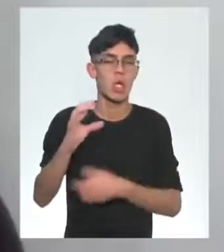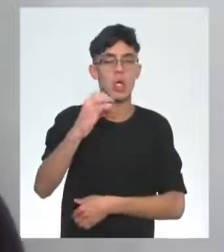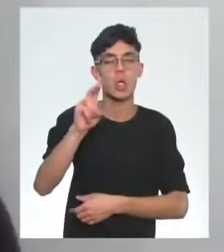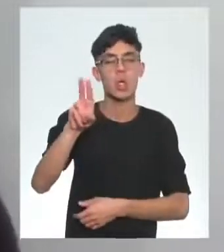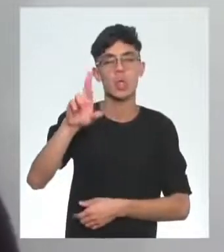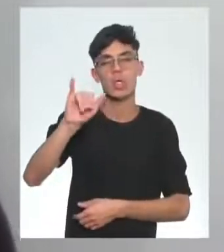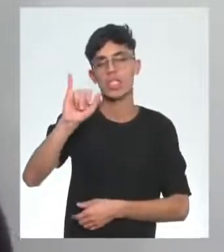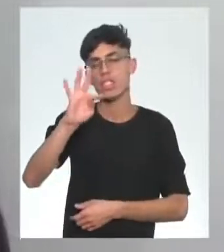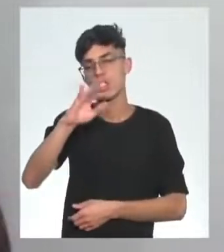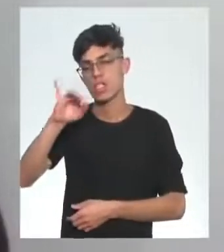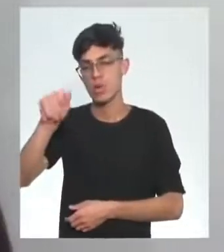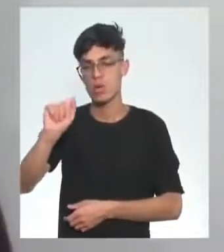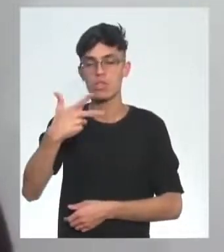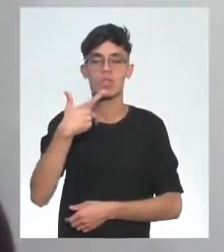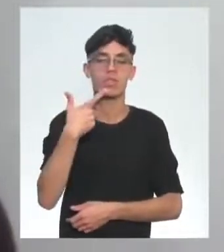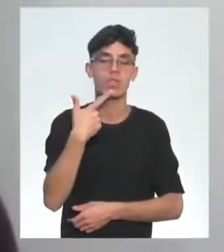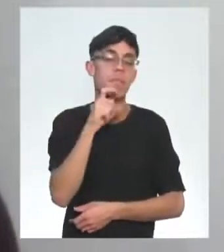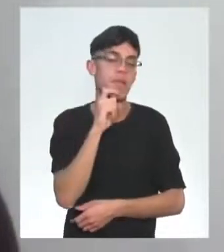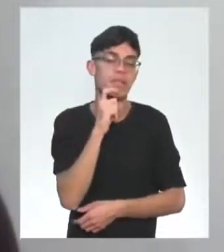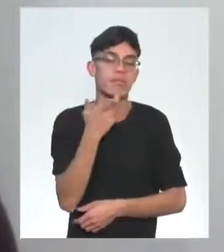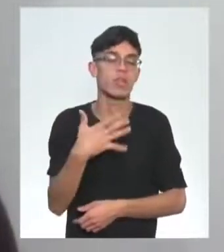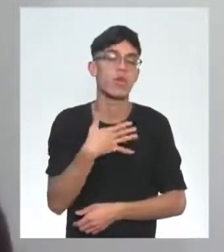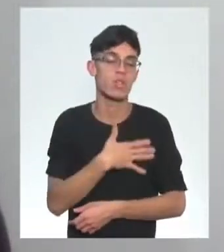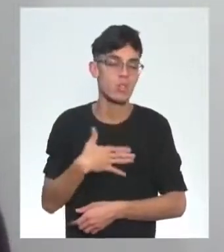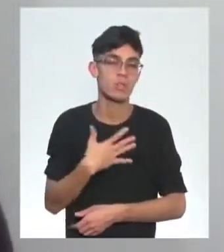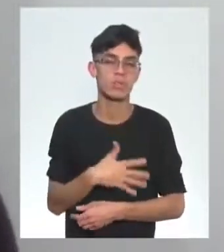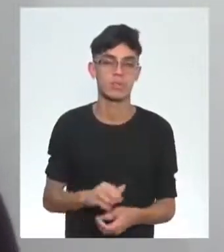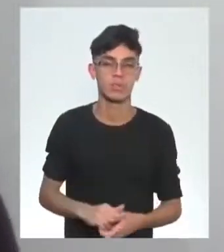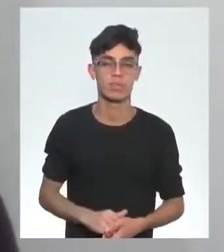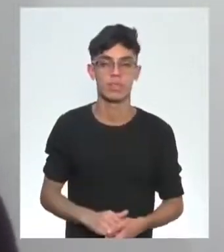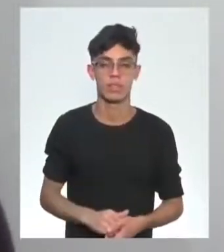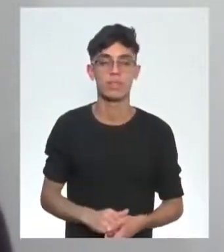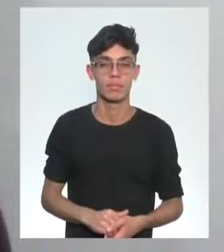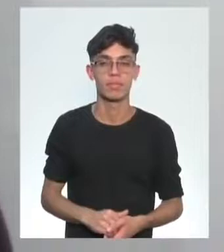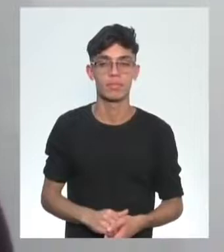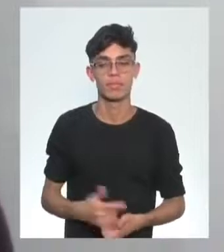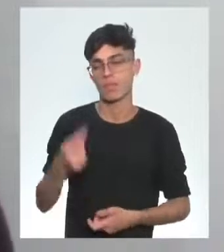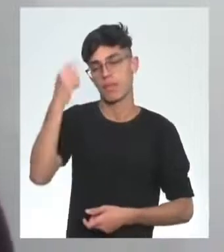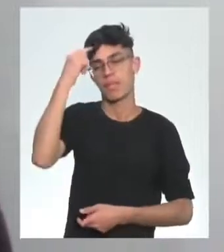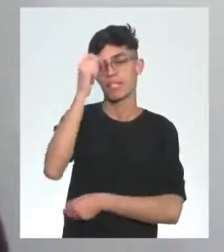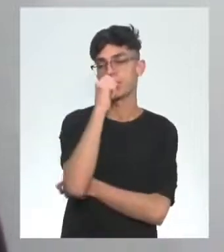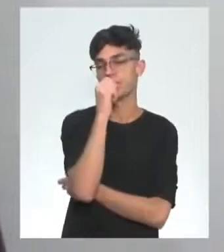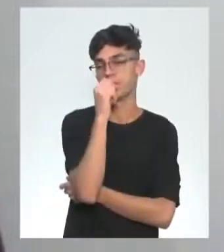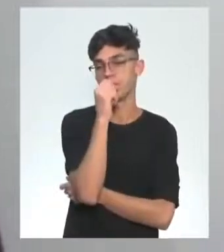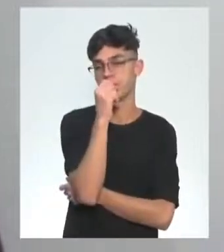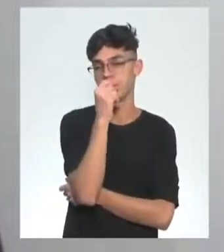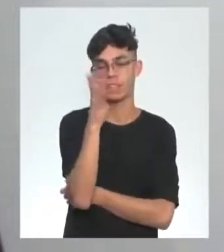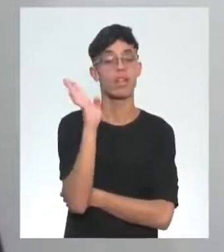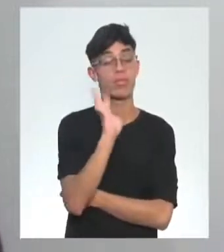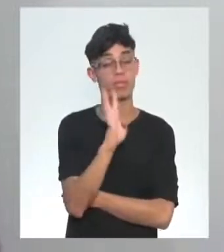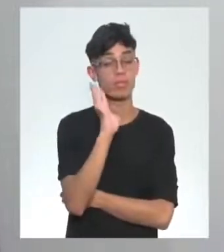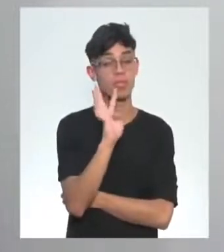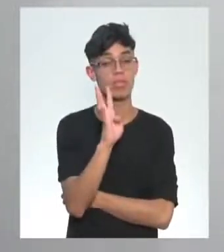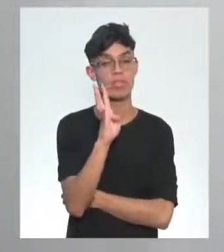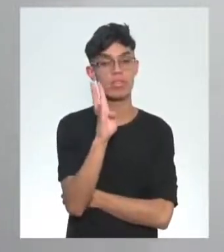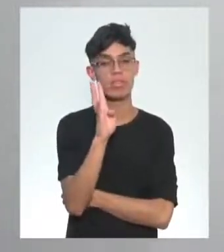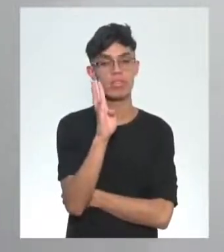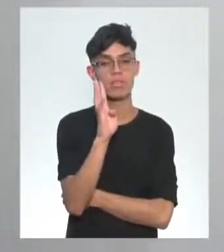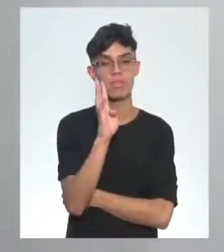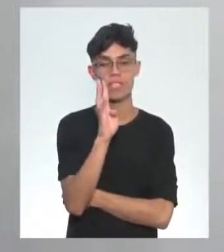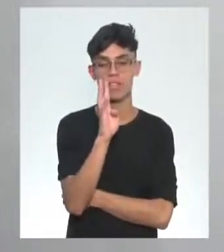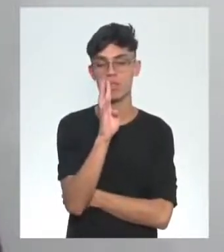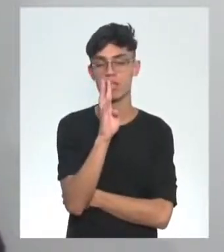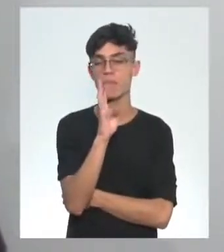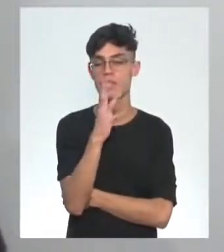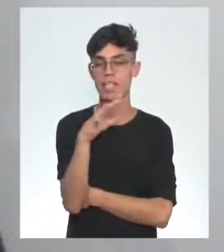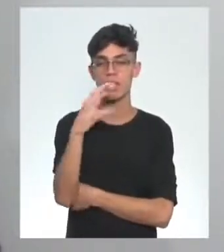frio lá, é uma das coisas deles, né? Então, eu fico pensando, e o frio é legal, no lugar, por exemplo, como o